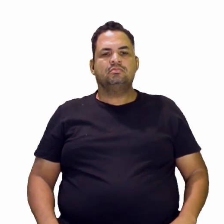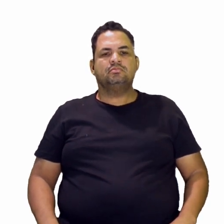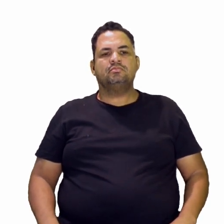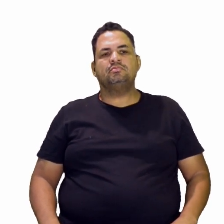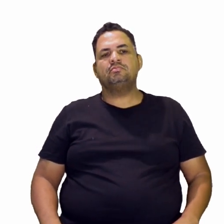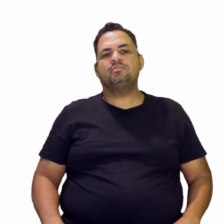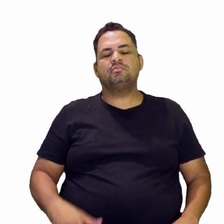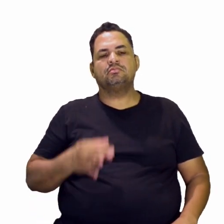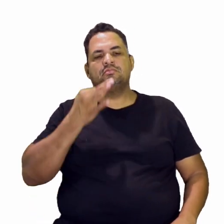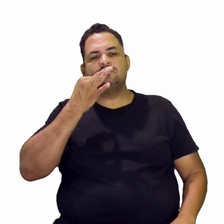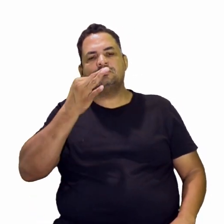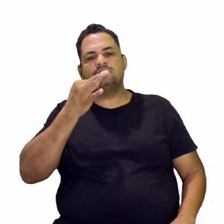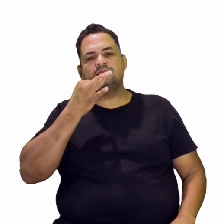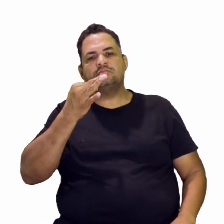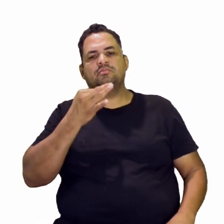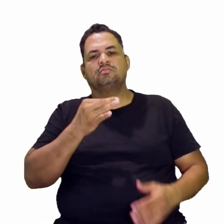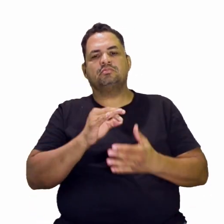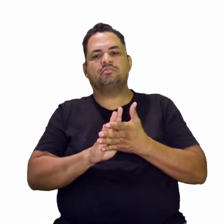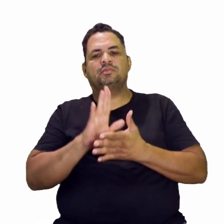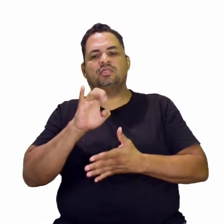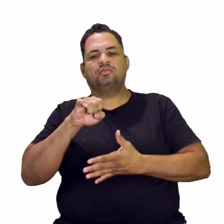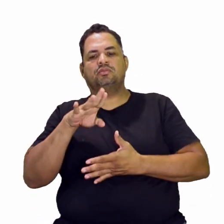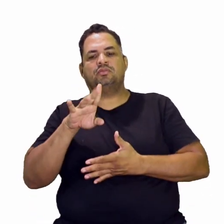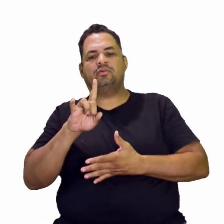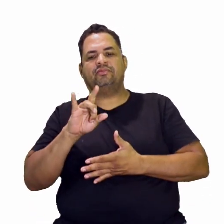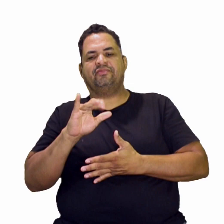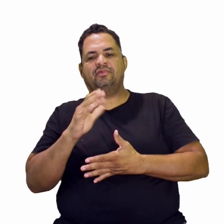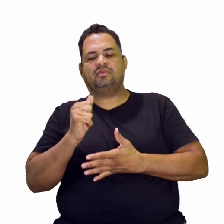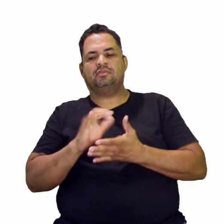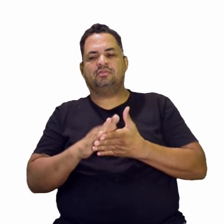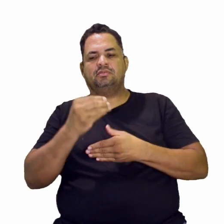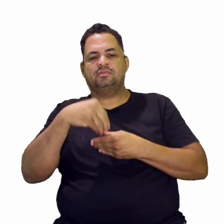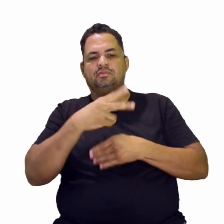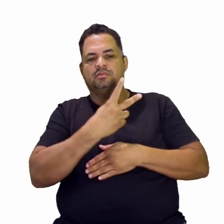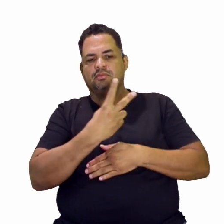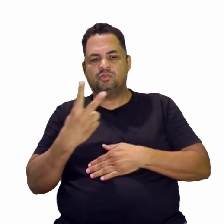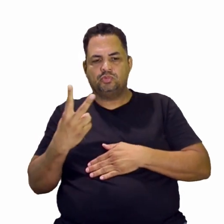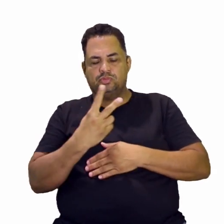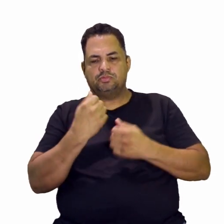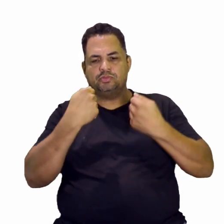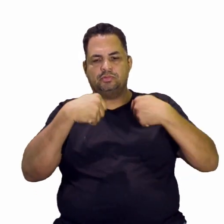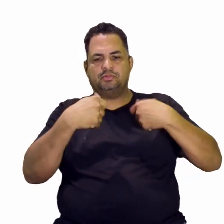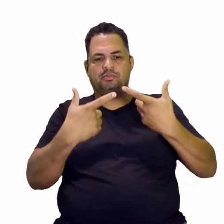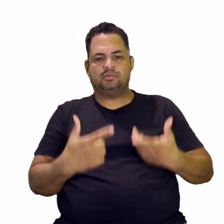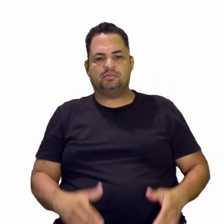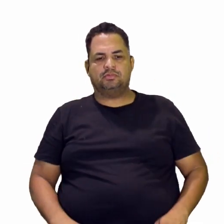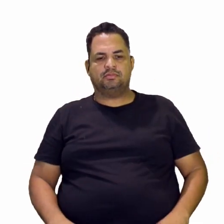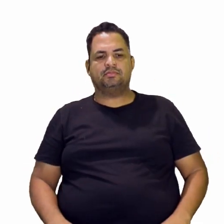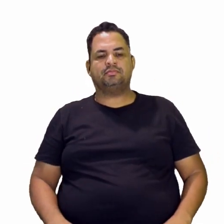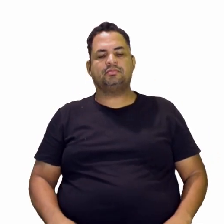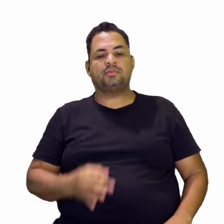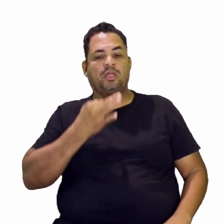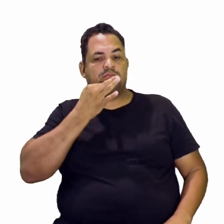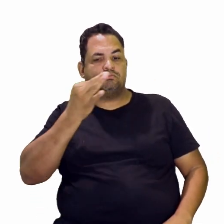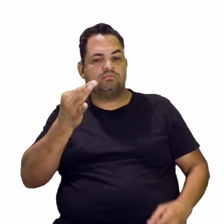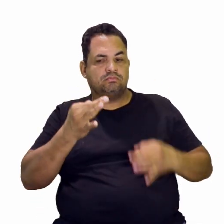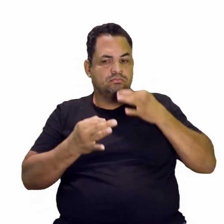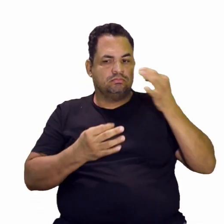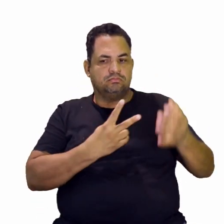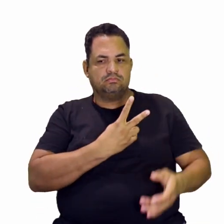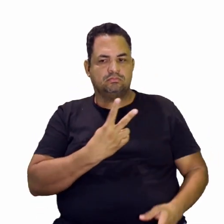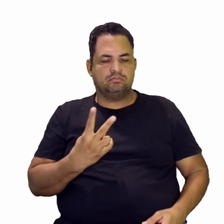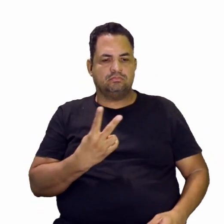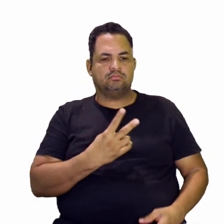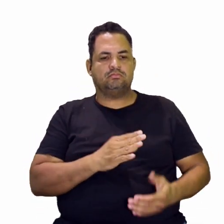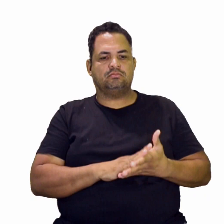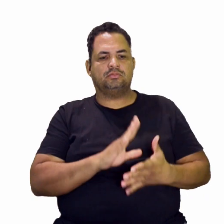que é a hipótese autotrófica e heterotrófica, tá? Dentro dessa discussão. O que seria essa hipótese autotrófica? Em que a vida